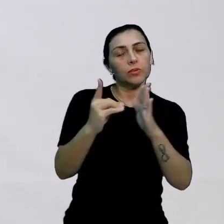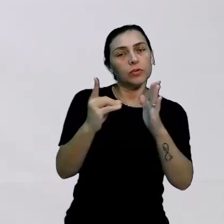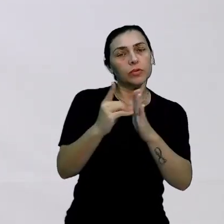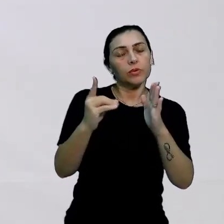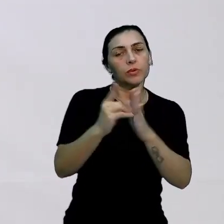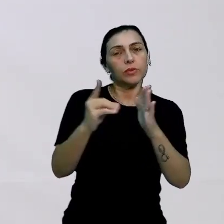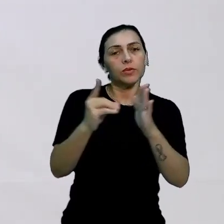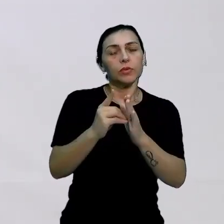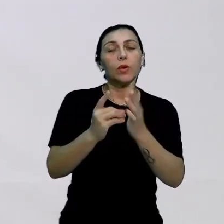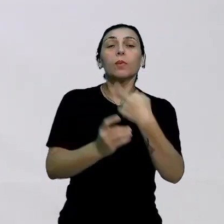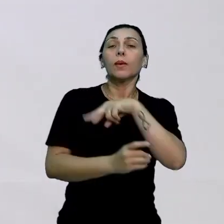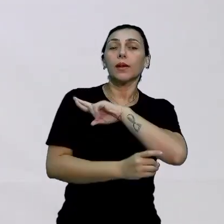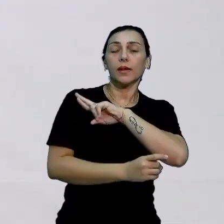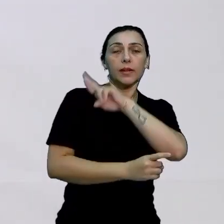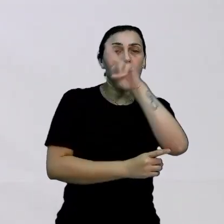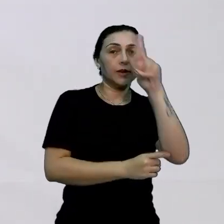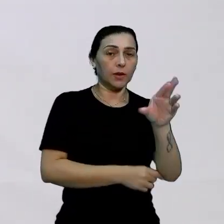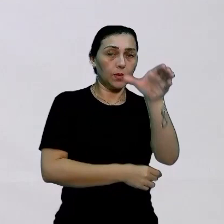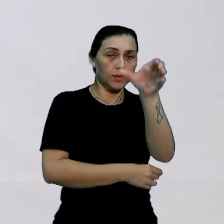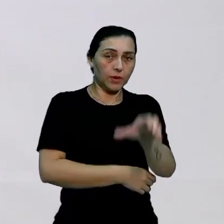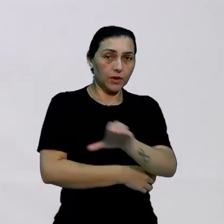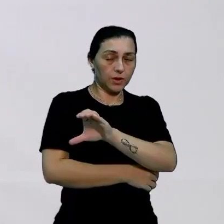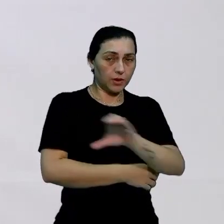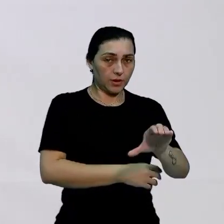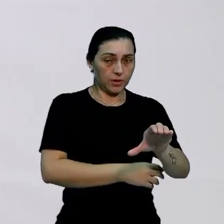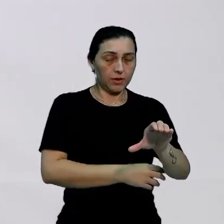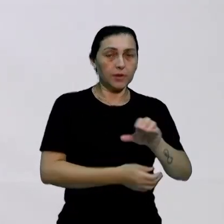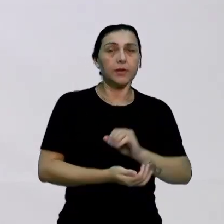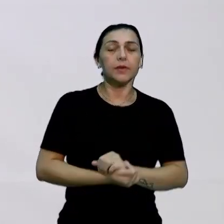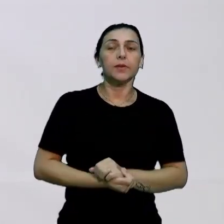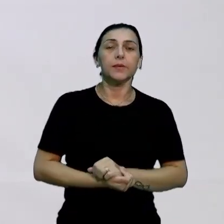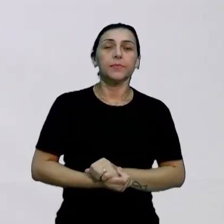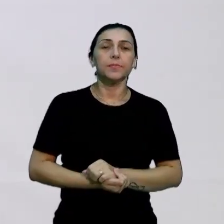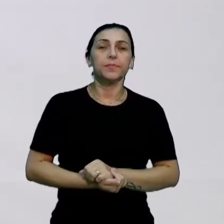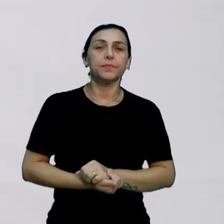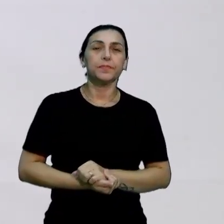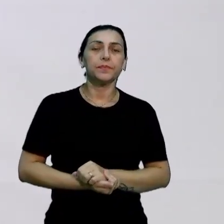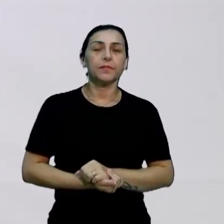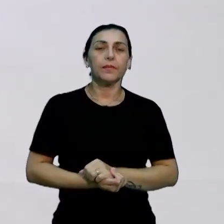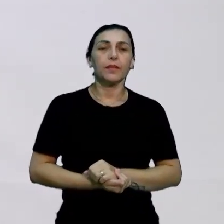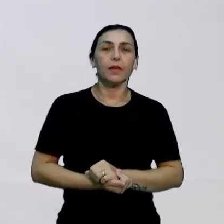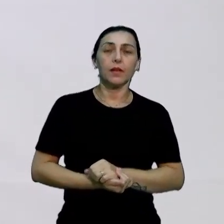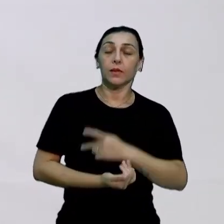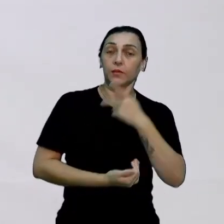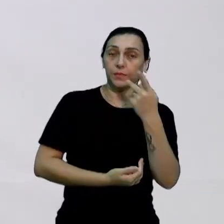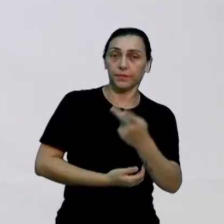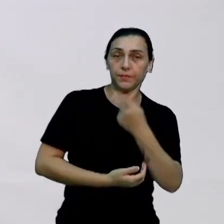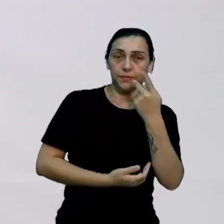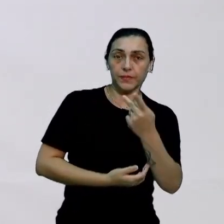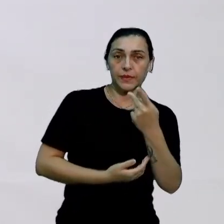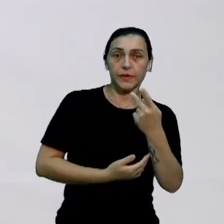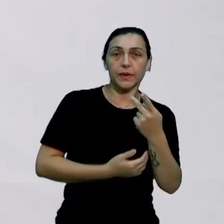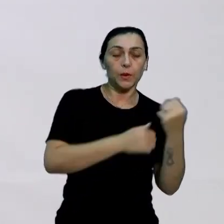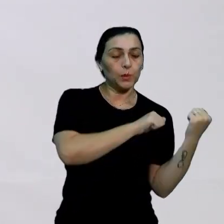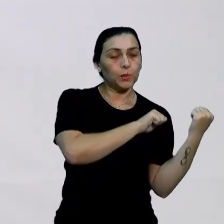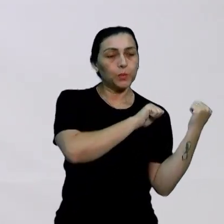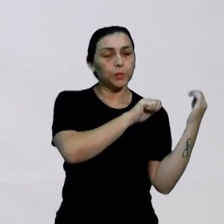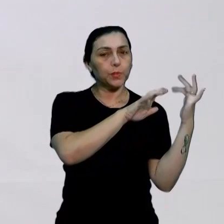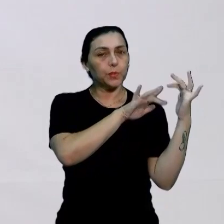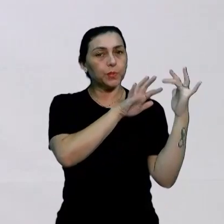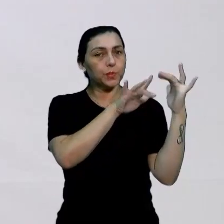com a religião, com o cristianismo, não é? E aí, pessoal, quando a gente fala da vinda